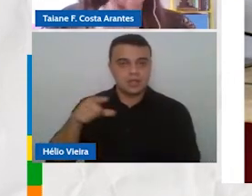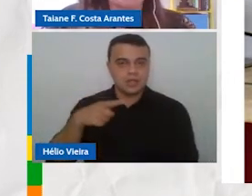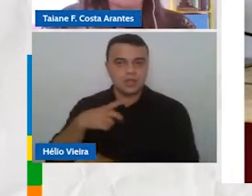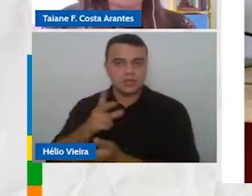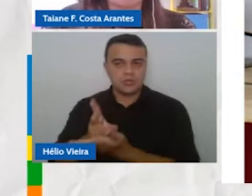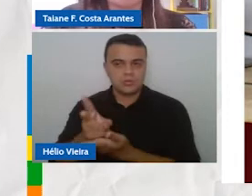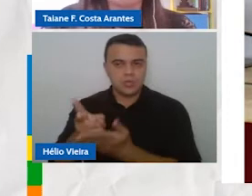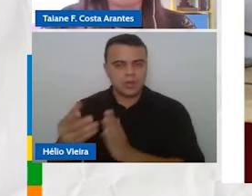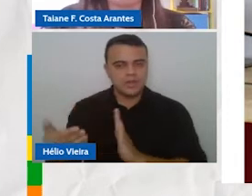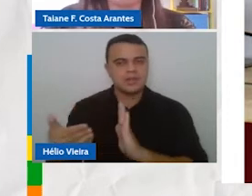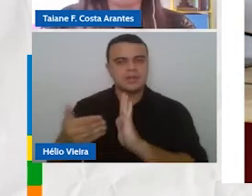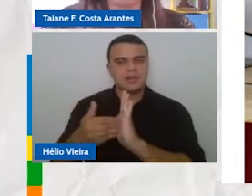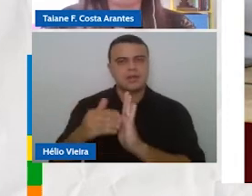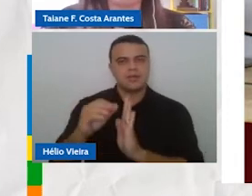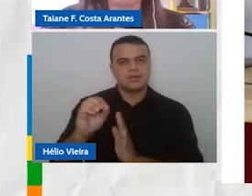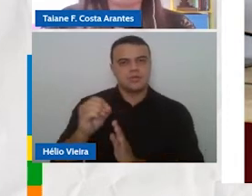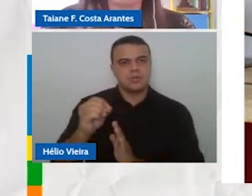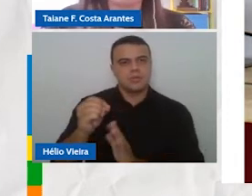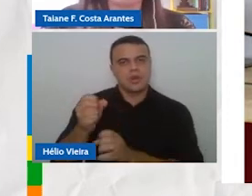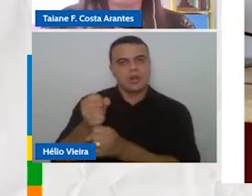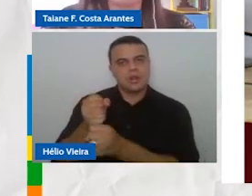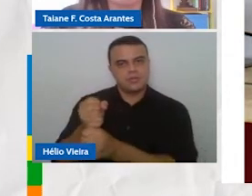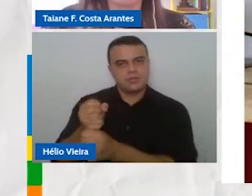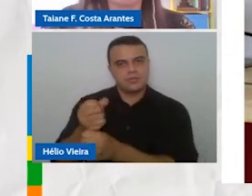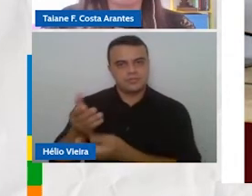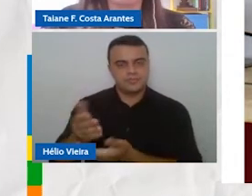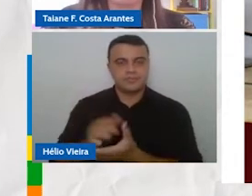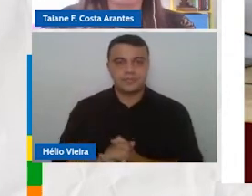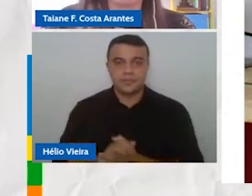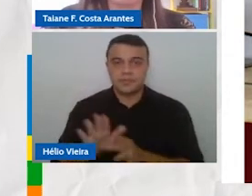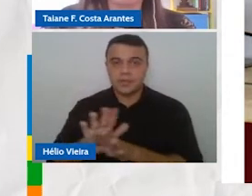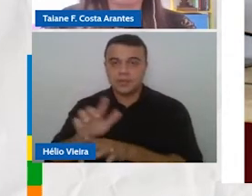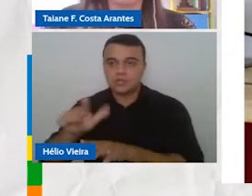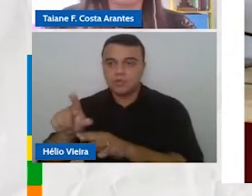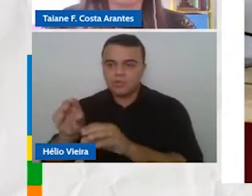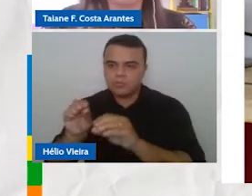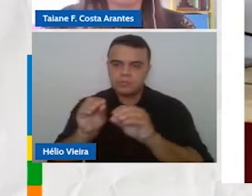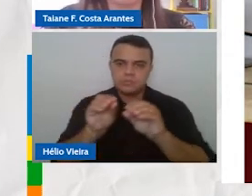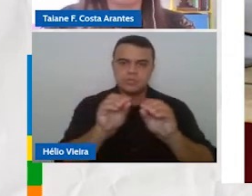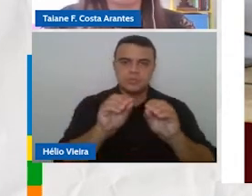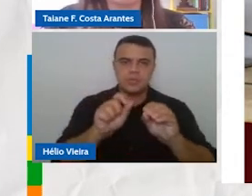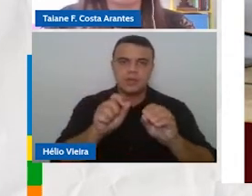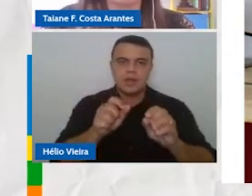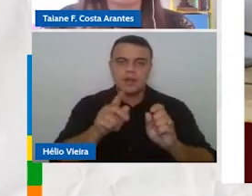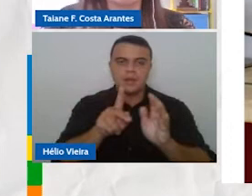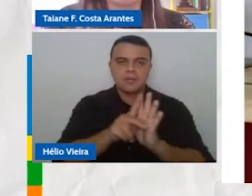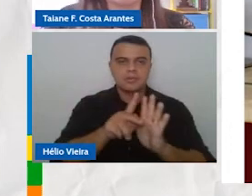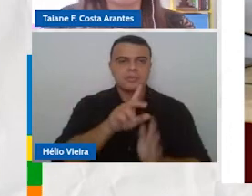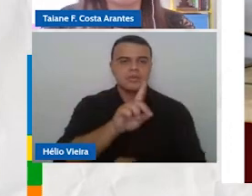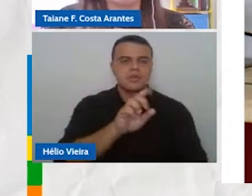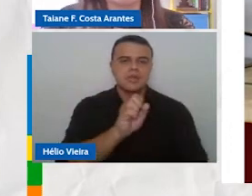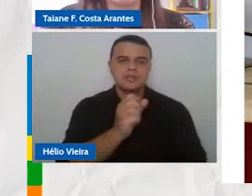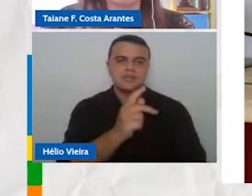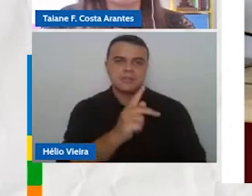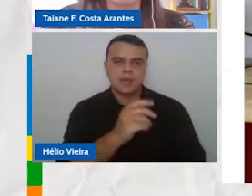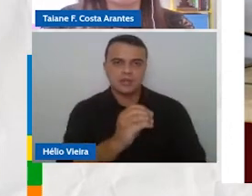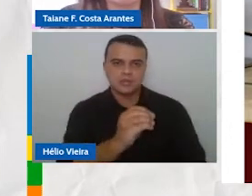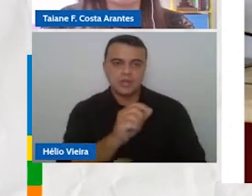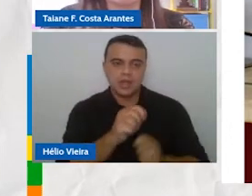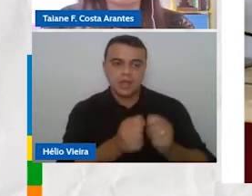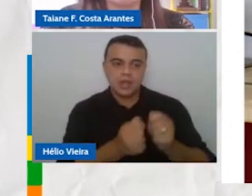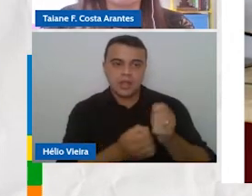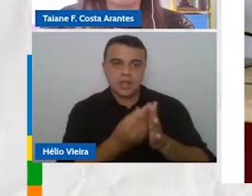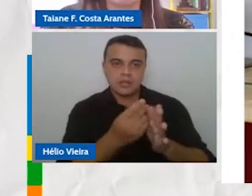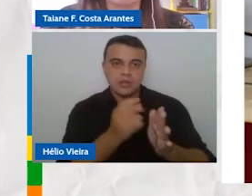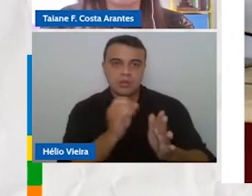permaneceu até outubro do mesmo ano, quando foi transferido ao Palácio dos Despachos para a inauguração do